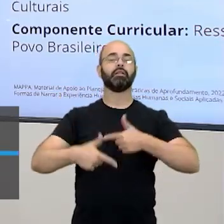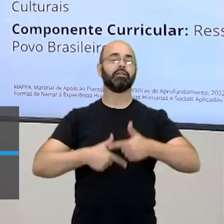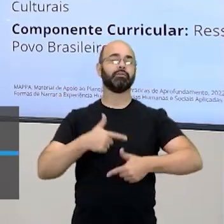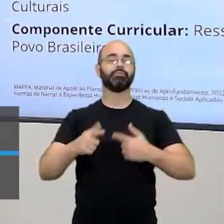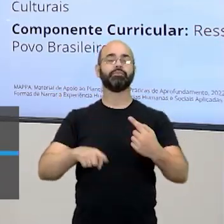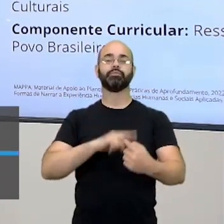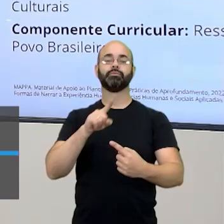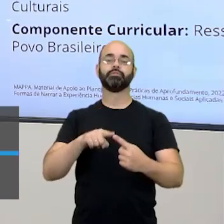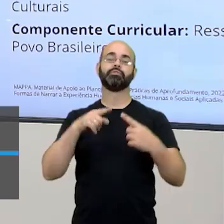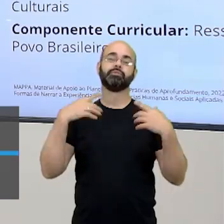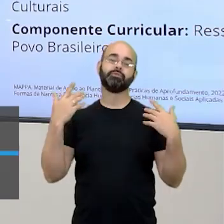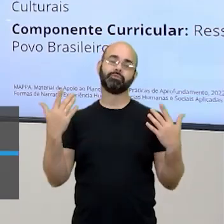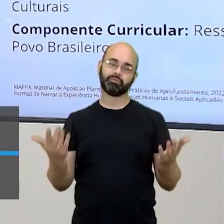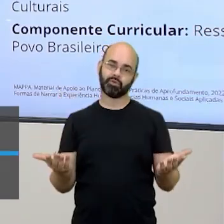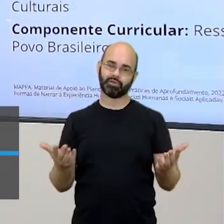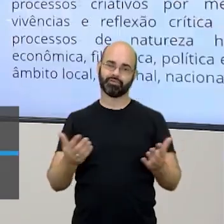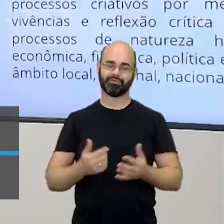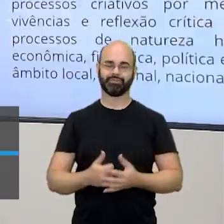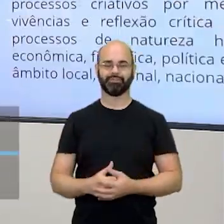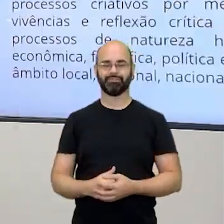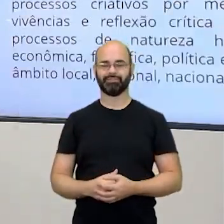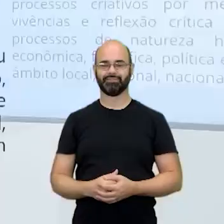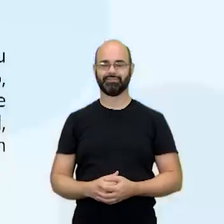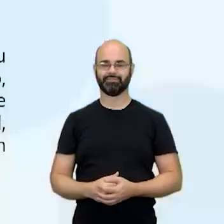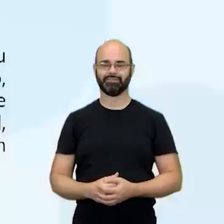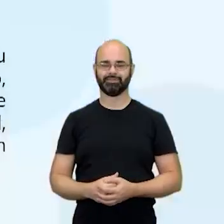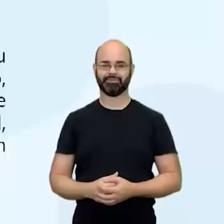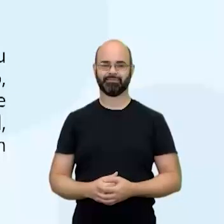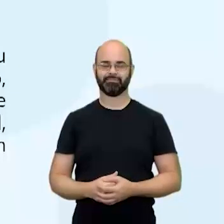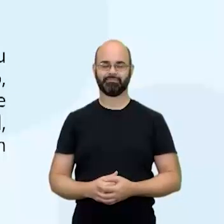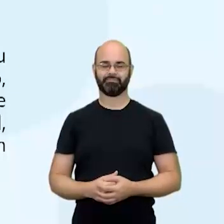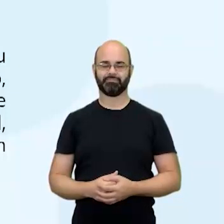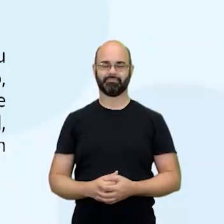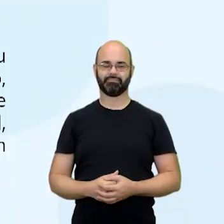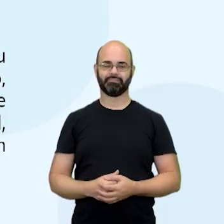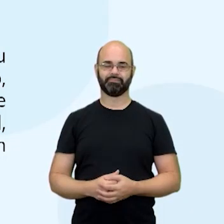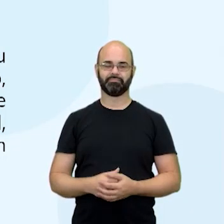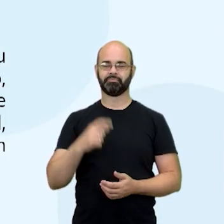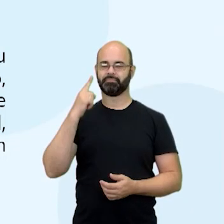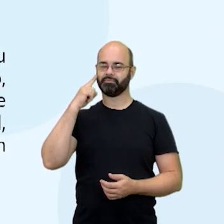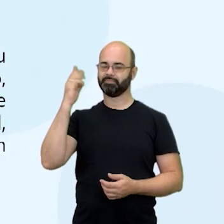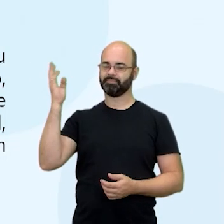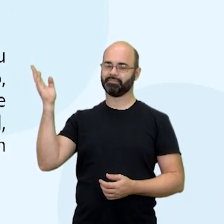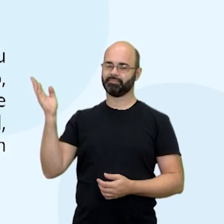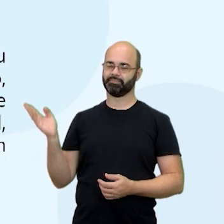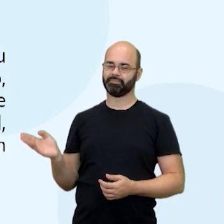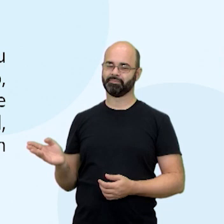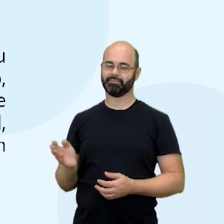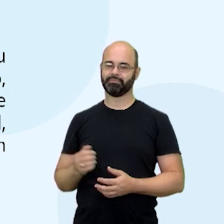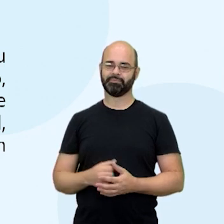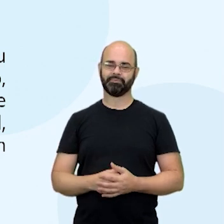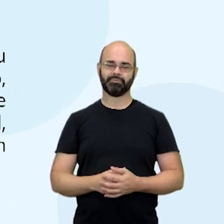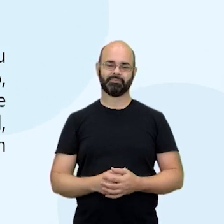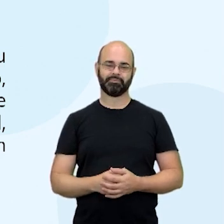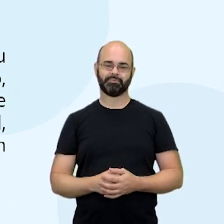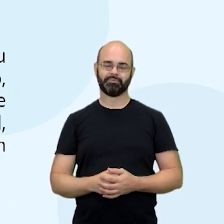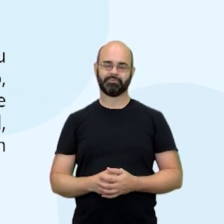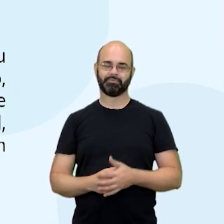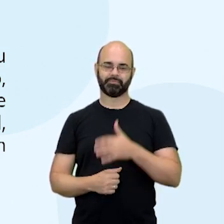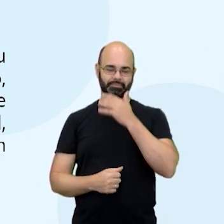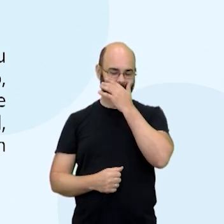nós queremos ter com vocês. Olha lá na tela. Olha lá na tela, vocês estão vendo a habilidade do